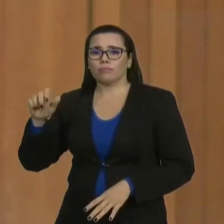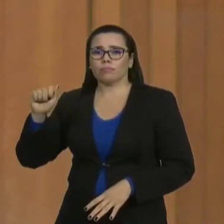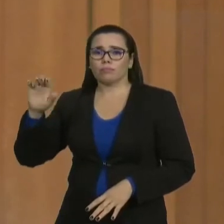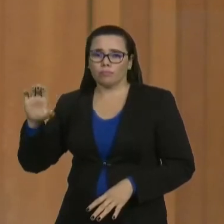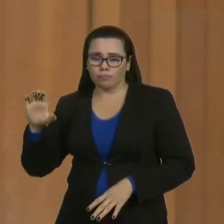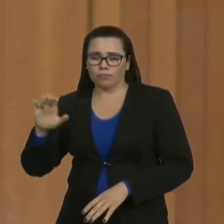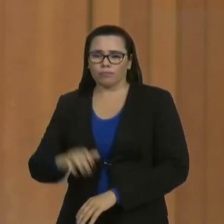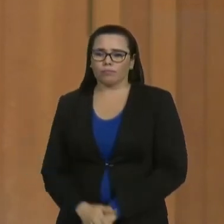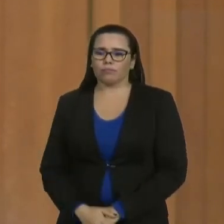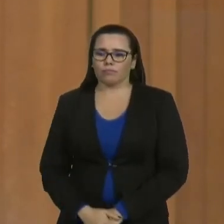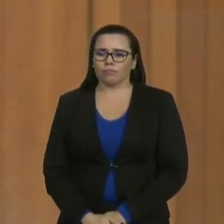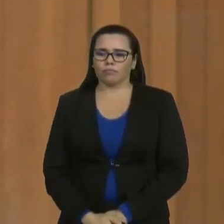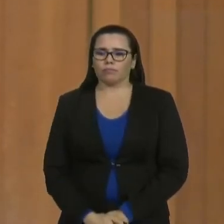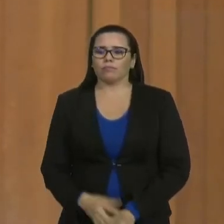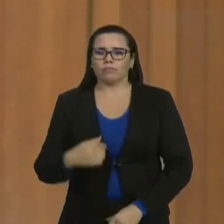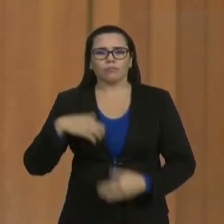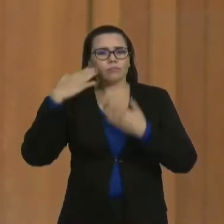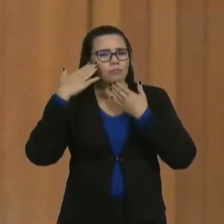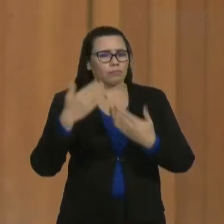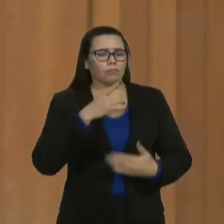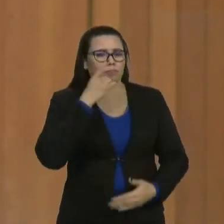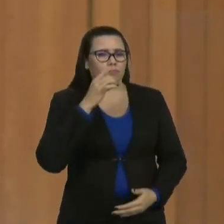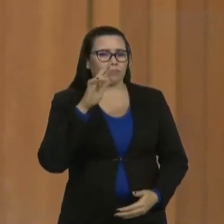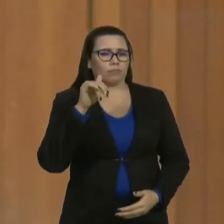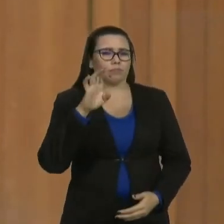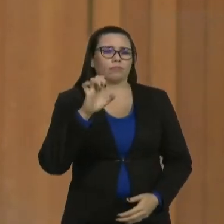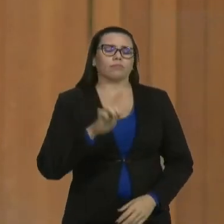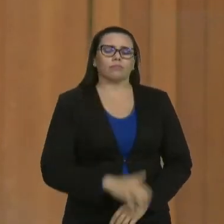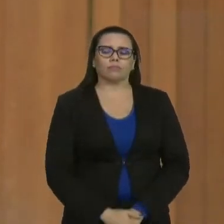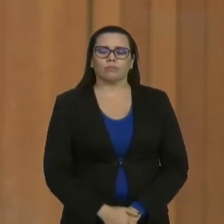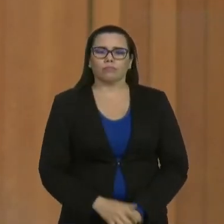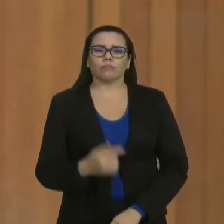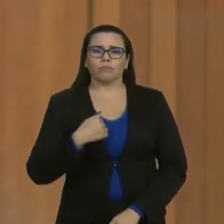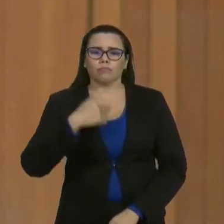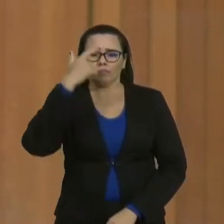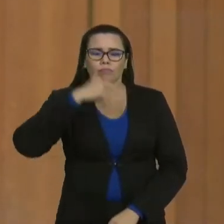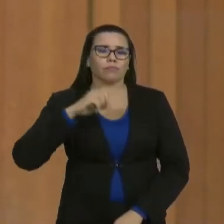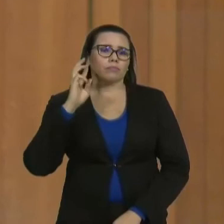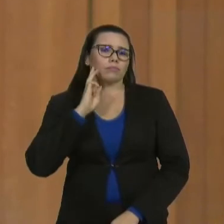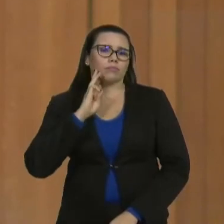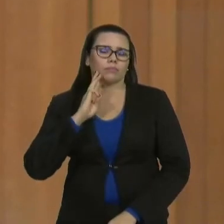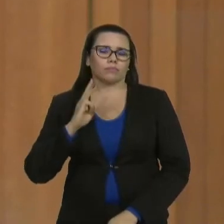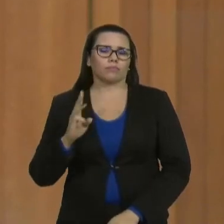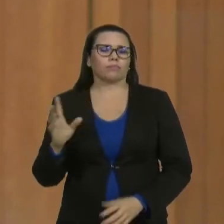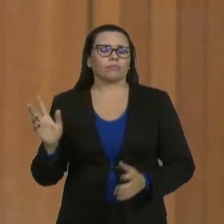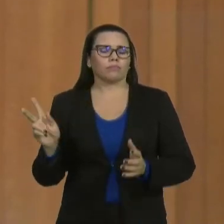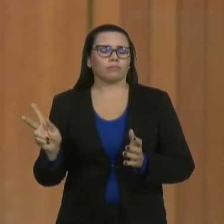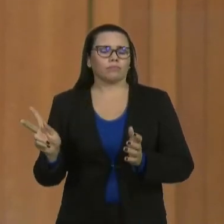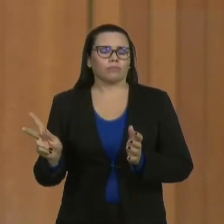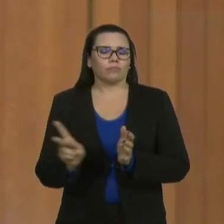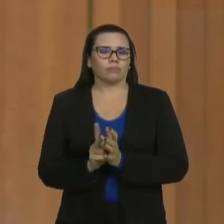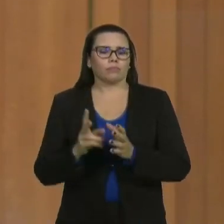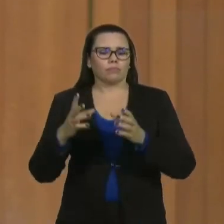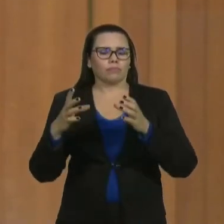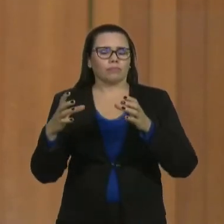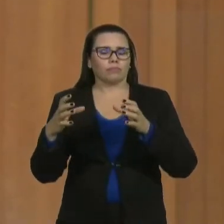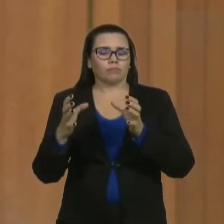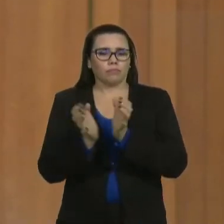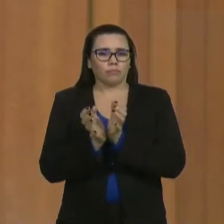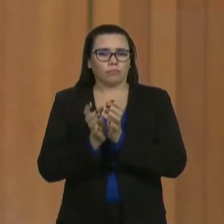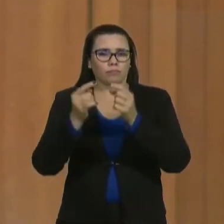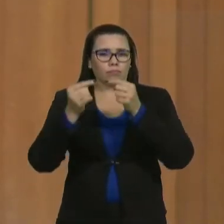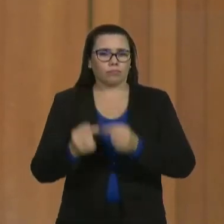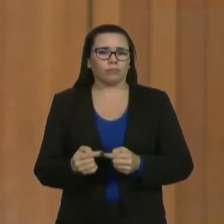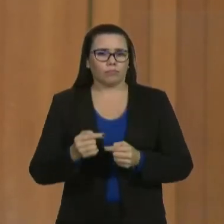direitos dos trabalhadores, oposição e base do governo de forma conjunta. Então, muito obrigado, deputado Rafael Leitor, e, mais uma